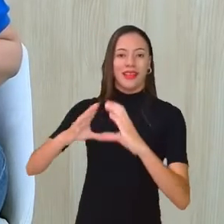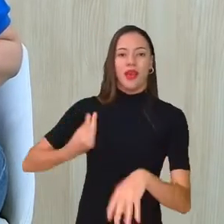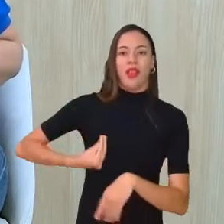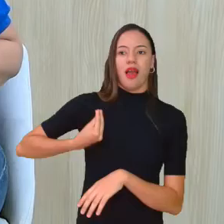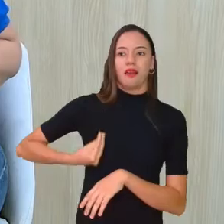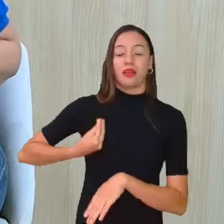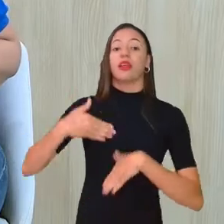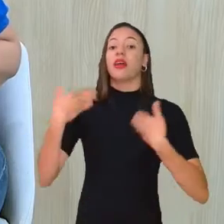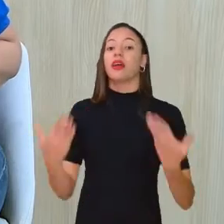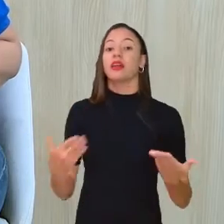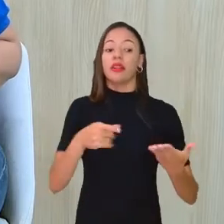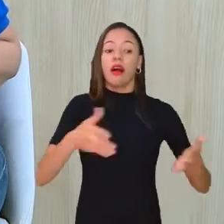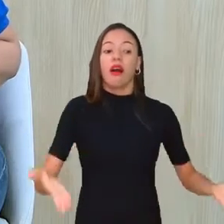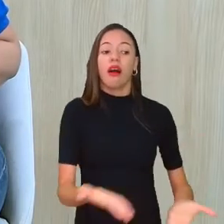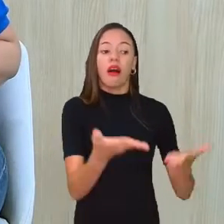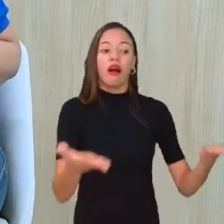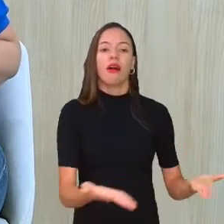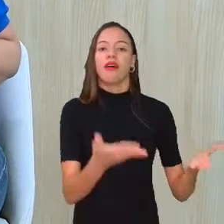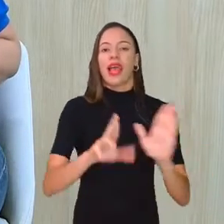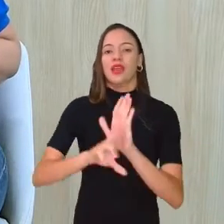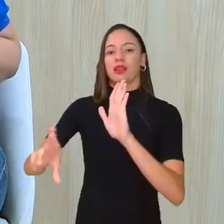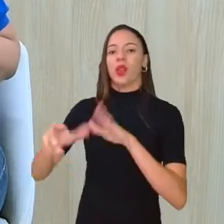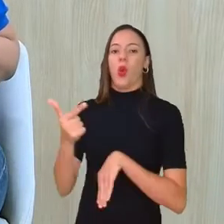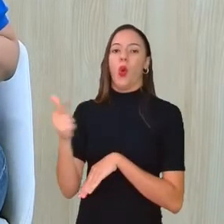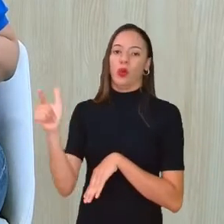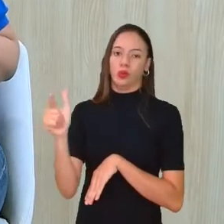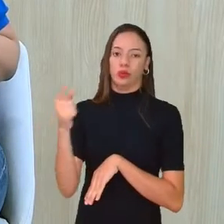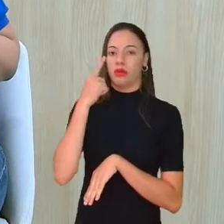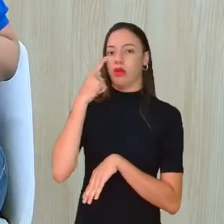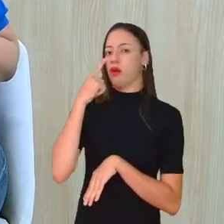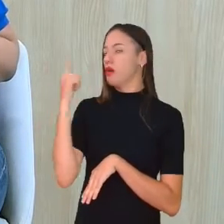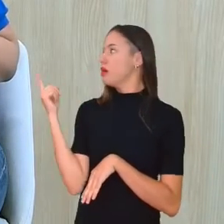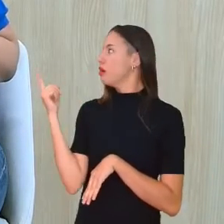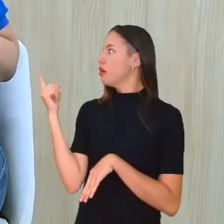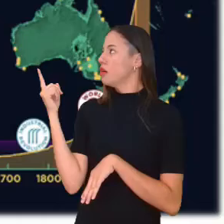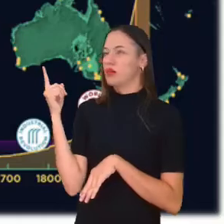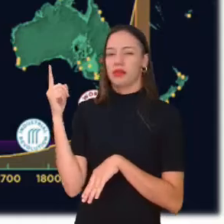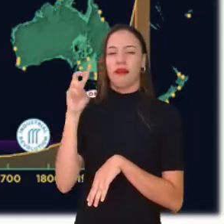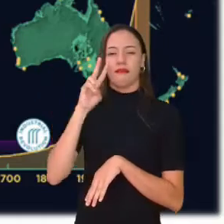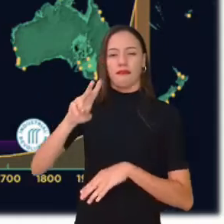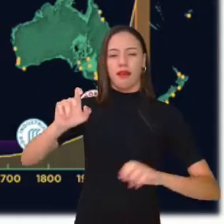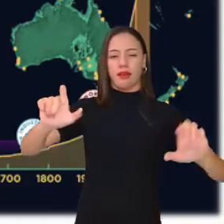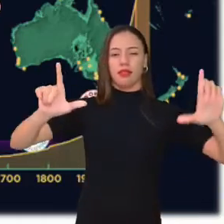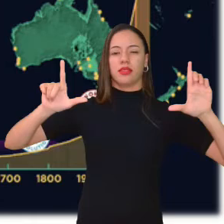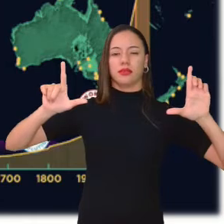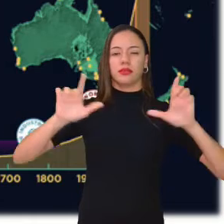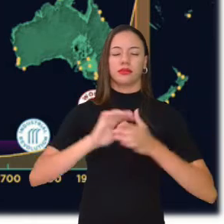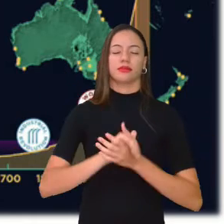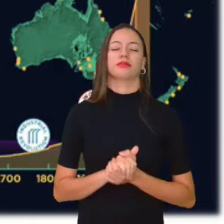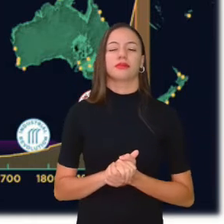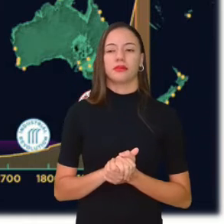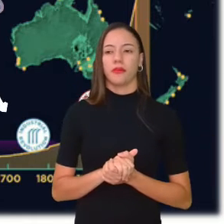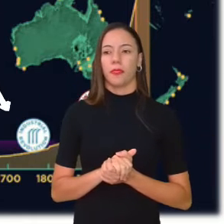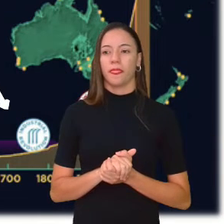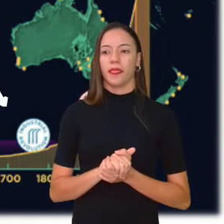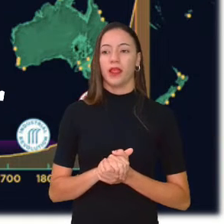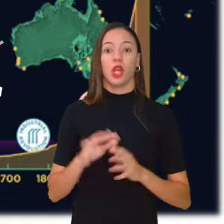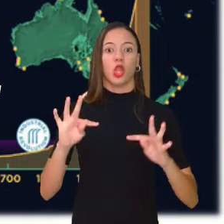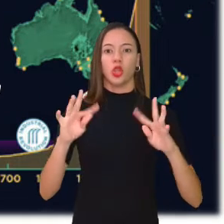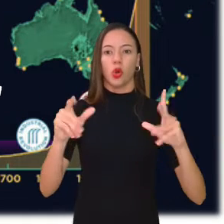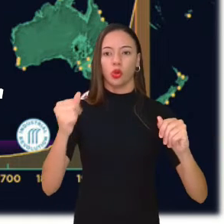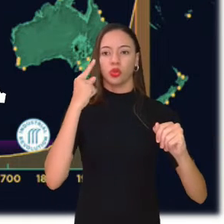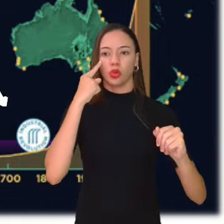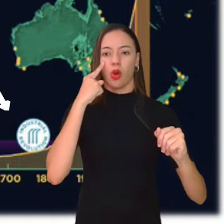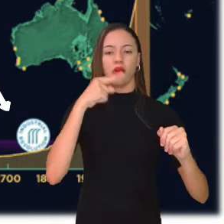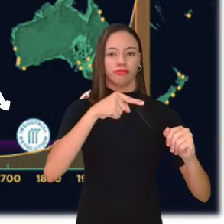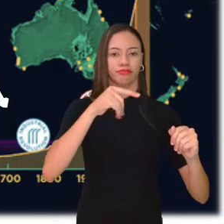acabam impulsionando outros resultados, né? Esse que a gente vai ver, dá uma olhadinha aí na tela agora, todos esses eventos aí,